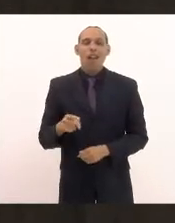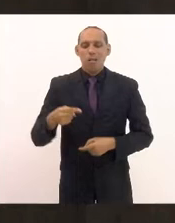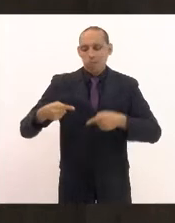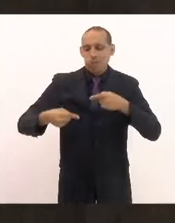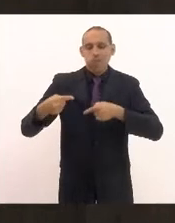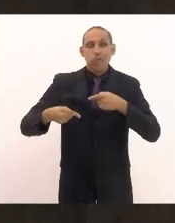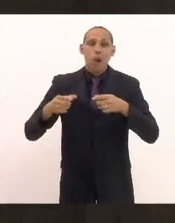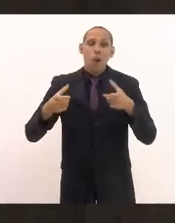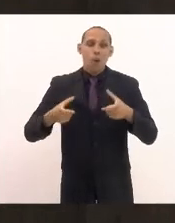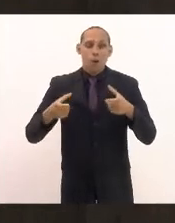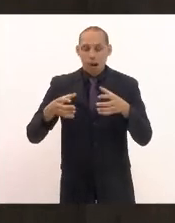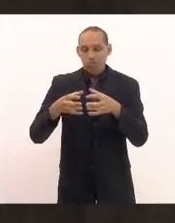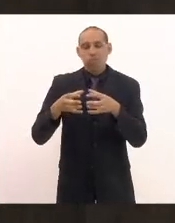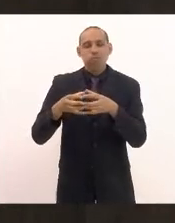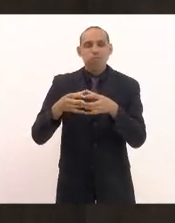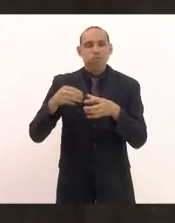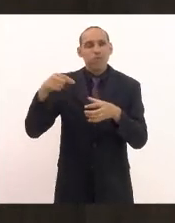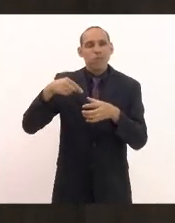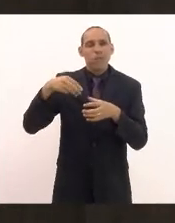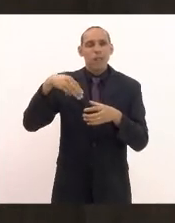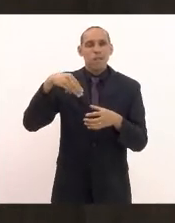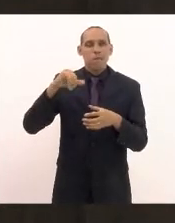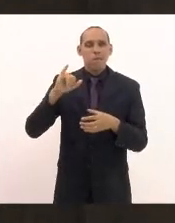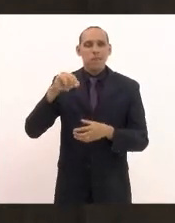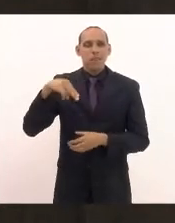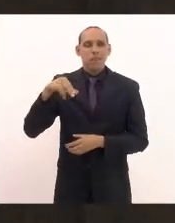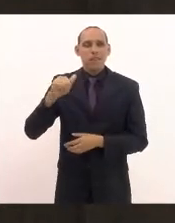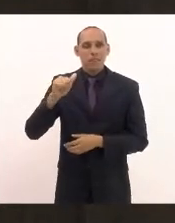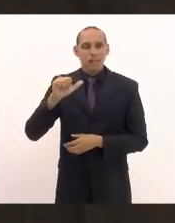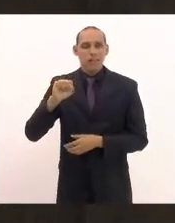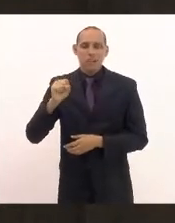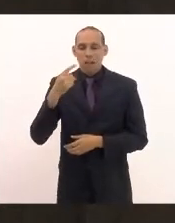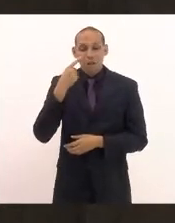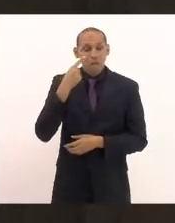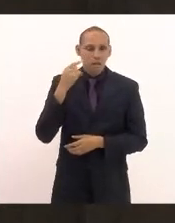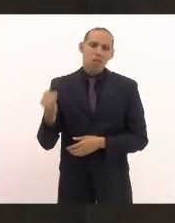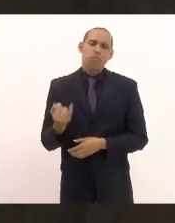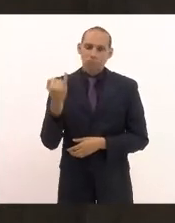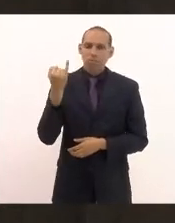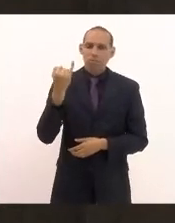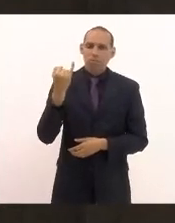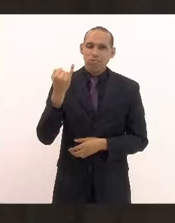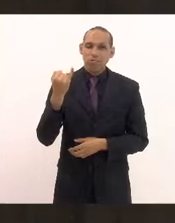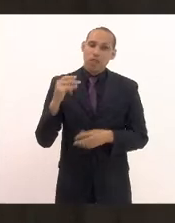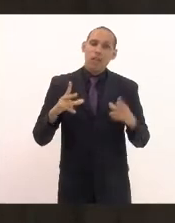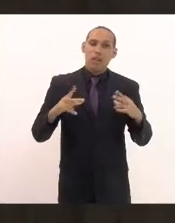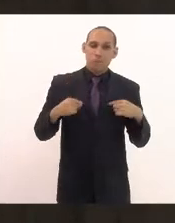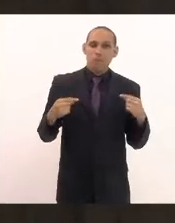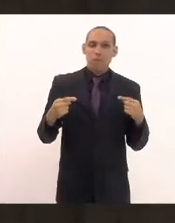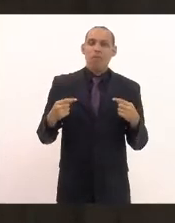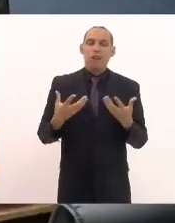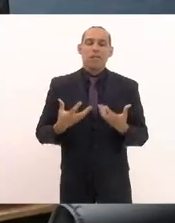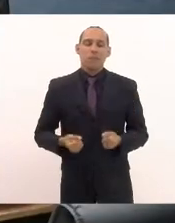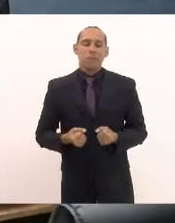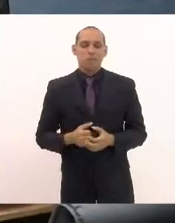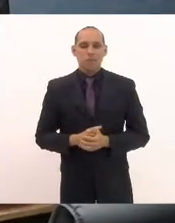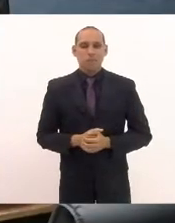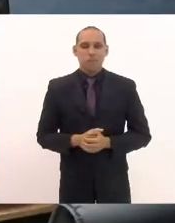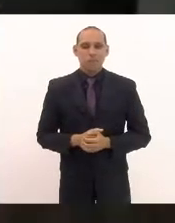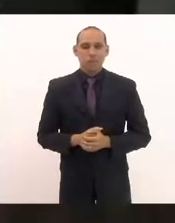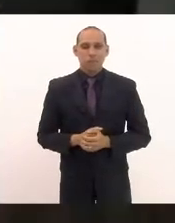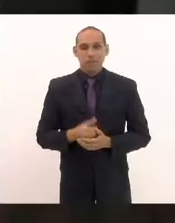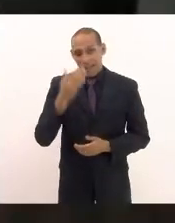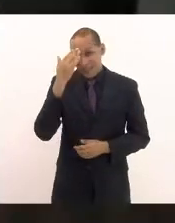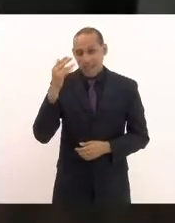são discutidos na Comissão de Minas e Energia, vejo mérito na matéria, então, no mérito, favorável.